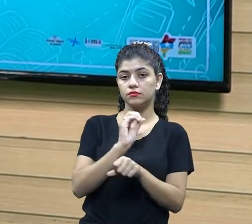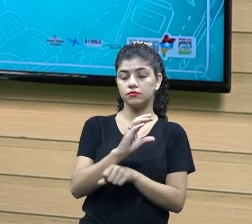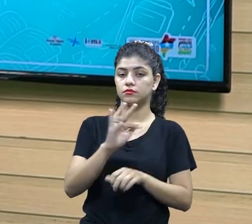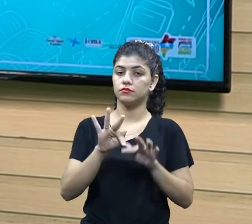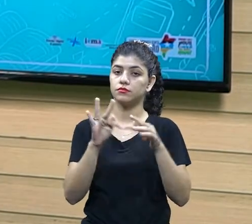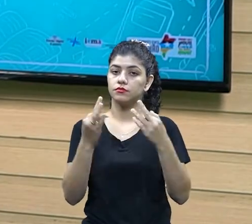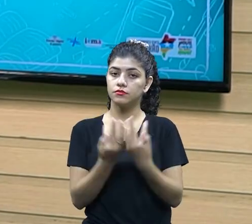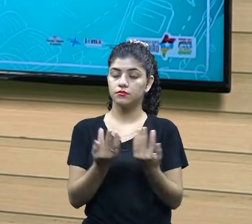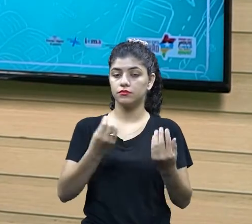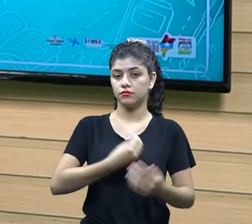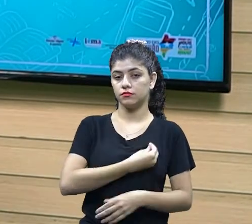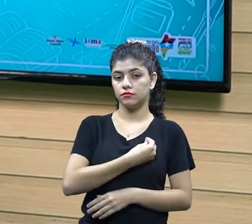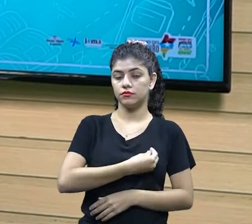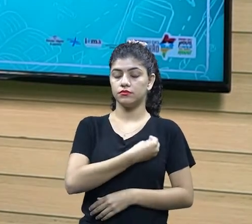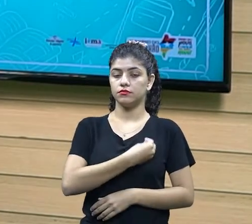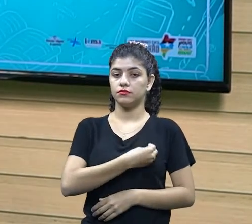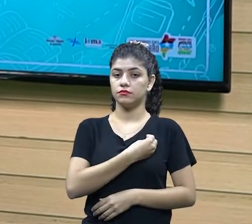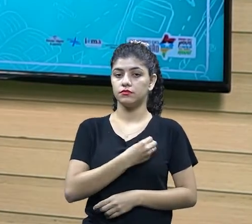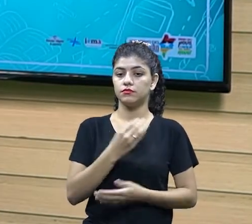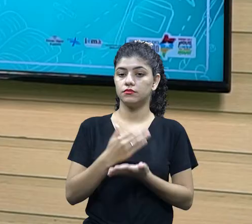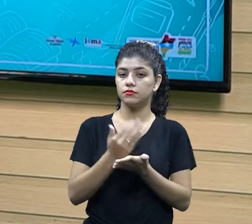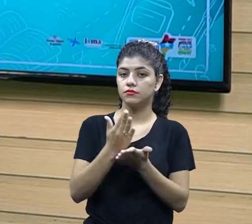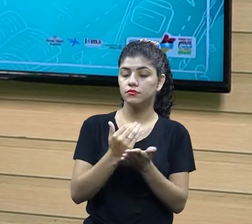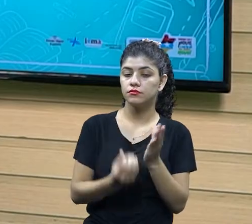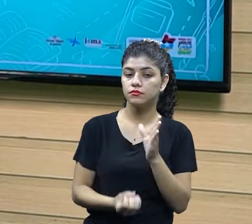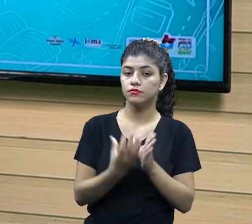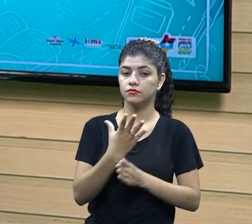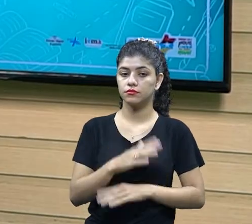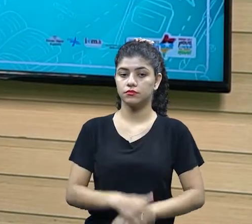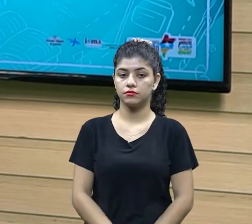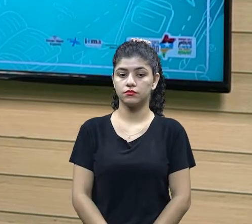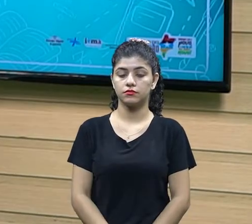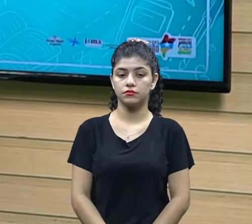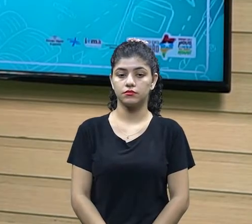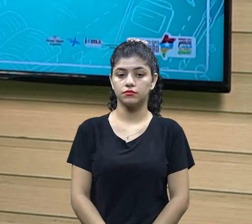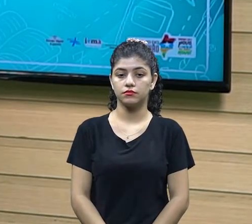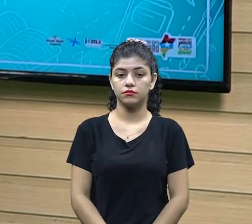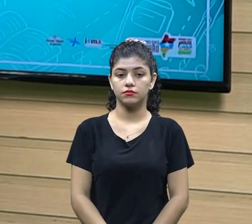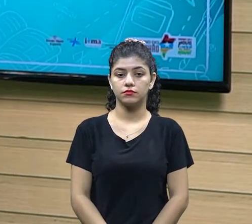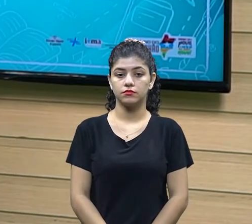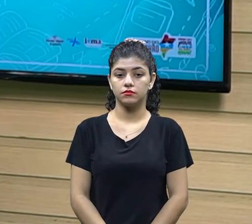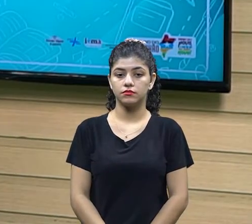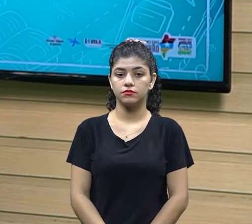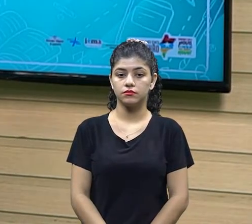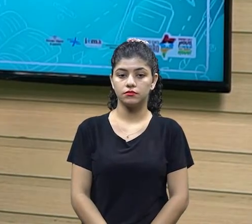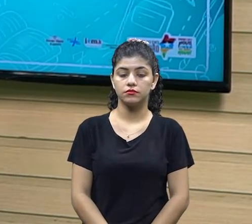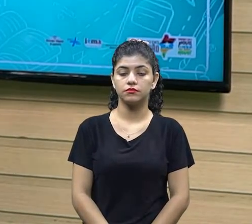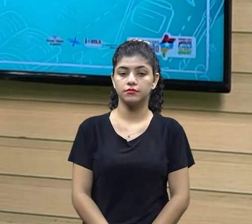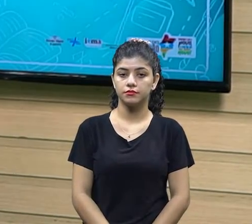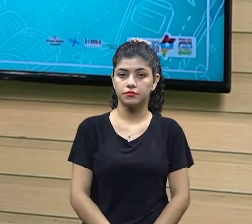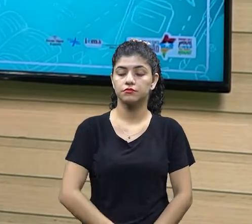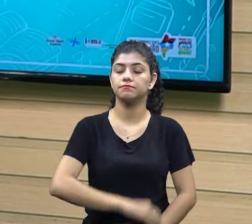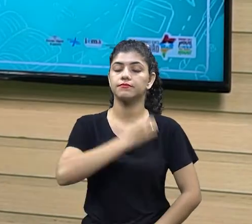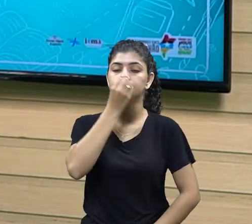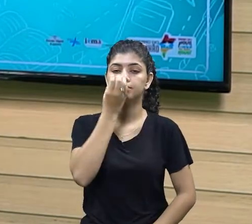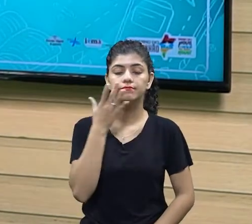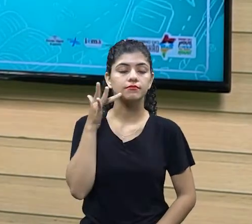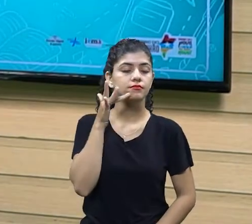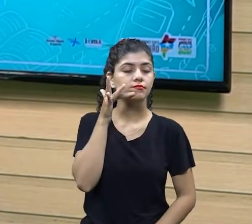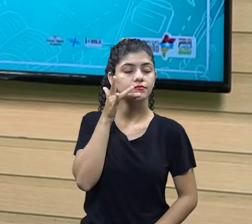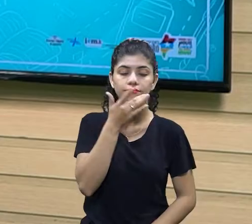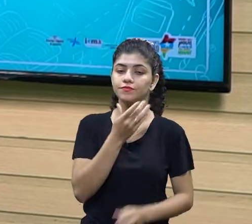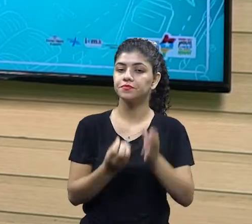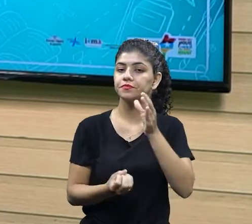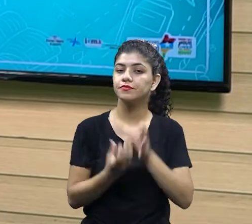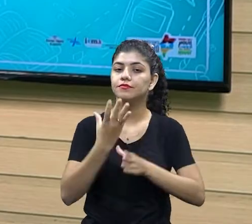vive disso, ela vive da sua pequena fábrica de tortas e bolos. Então, ela com certeza deve ser uma confeiteira de mão cheia,